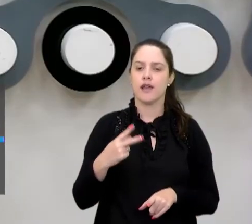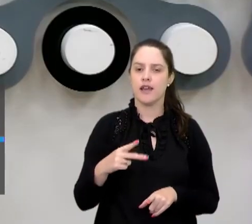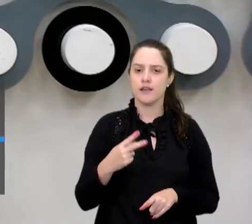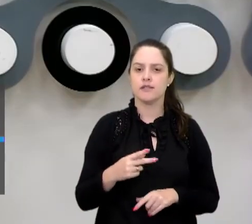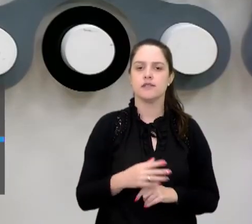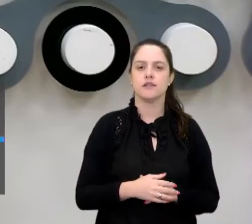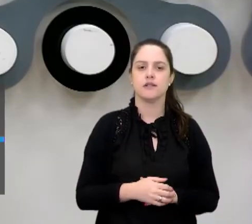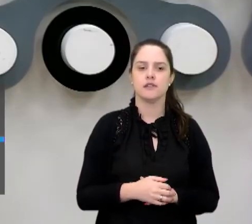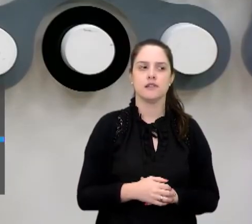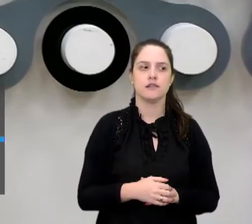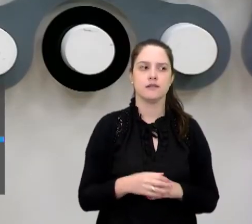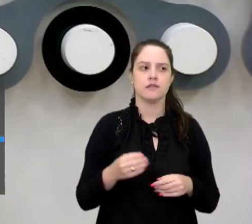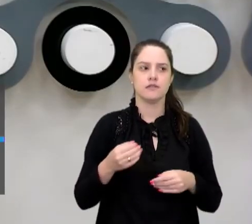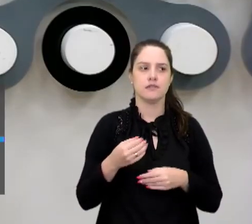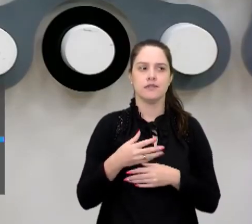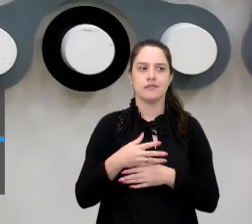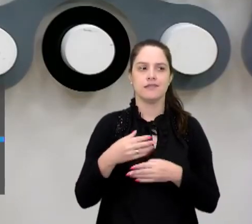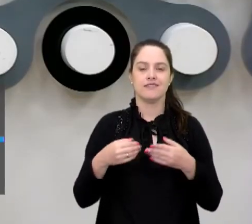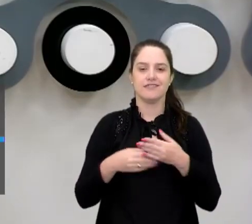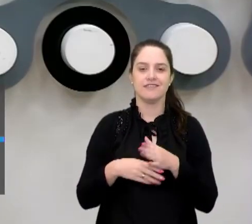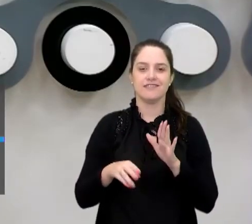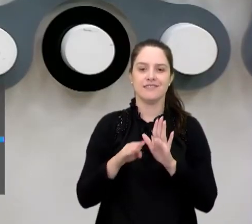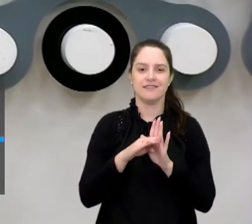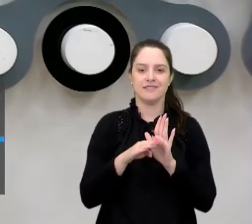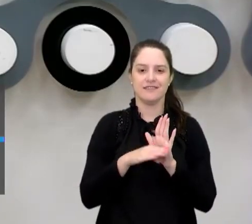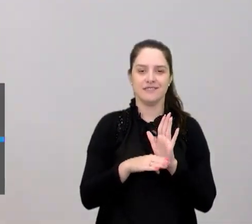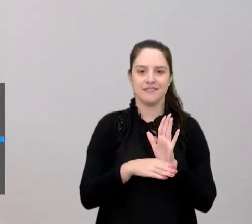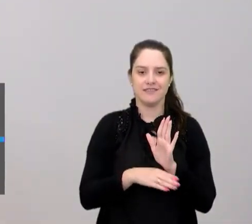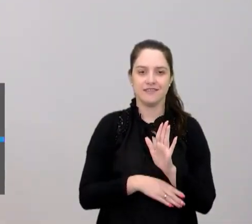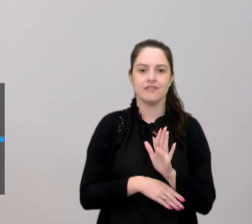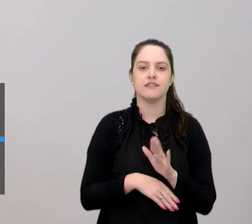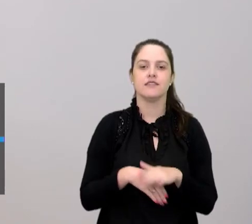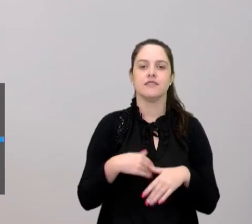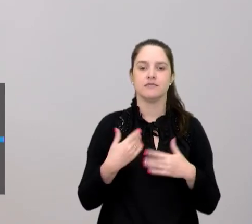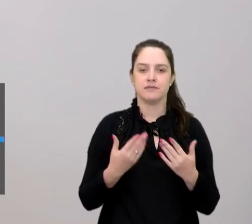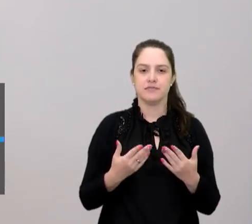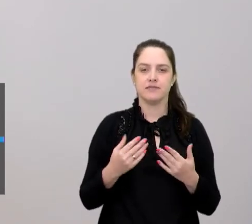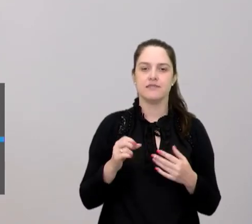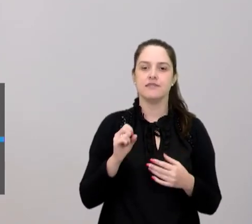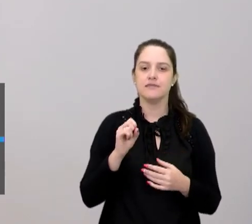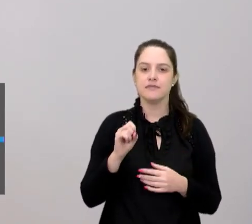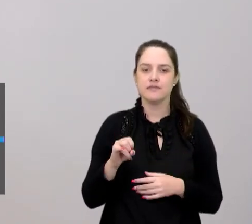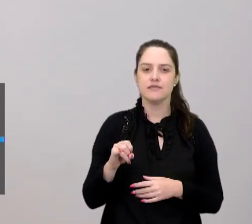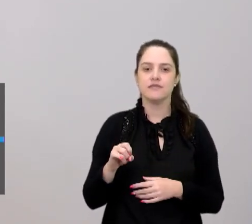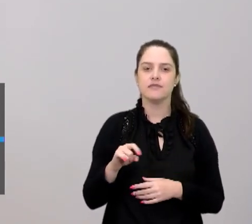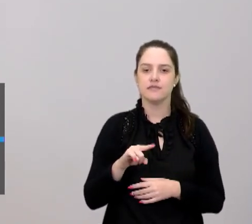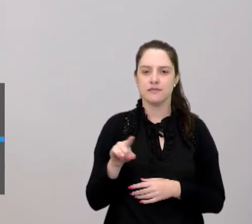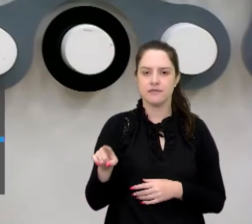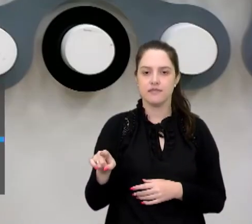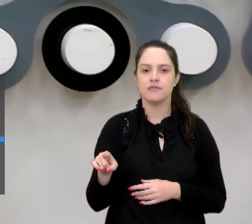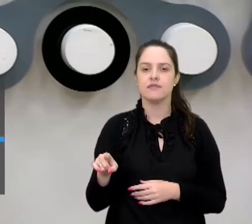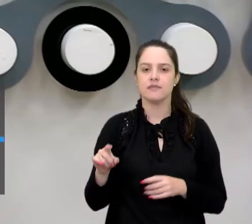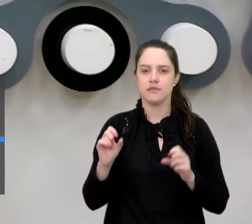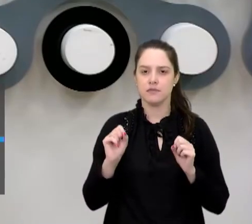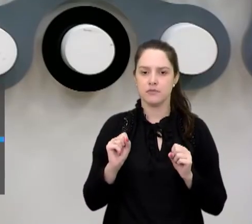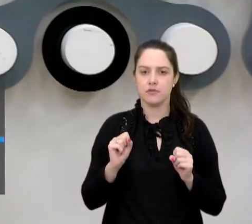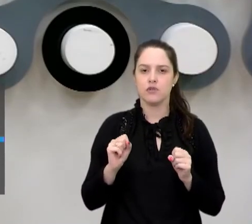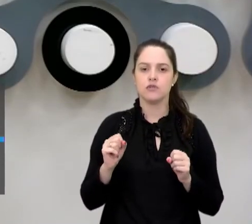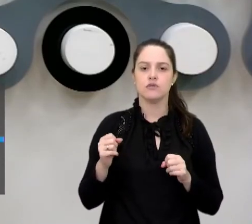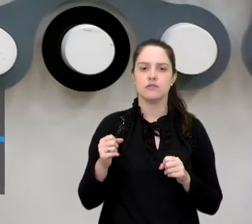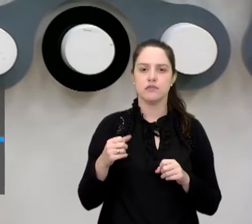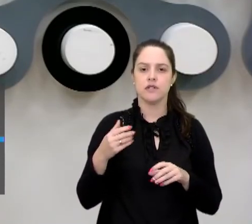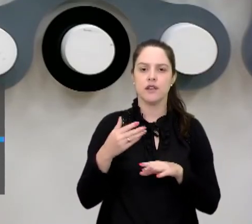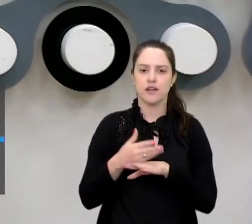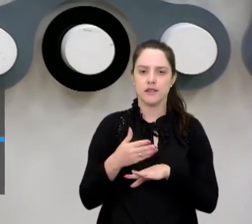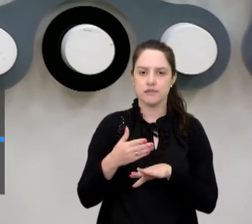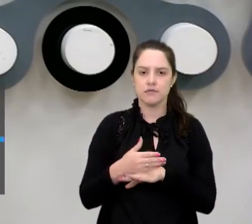Esse slide ele é meio padrão, mas nessa semana 100 a gente... Nesta aula não tem, mas se você ainda não fez... Na semana 100, né, que foram as duas aulas, a aula A1 e essa